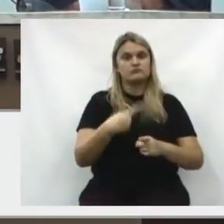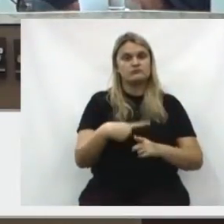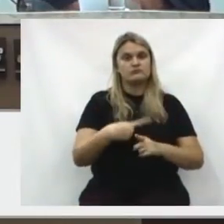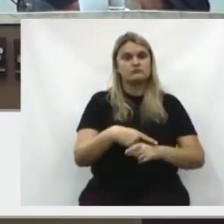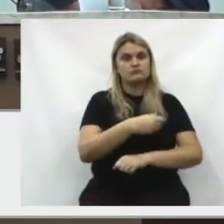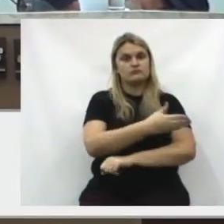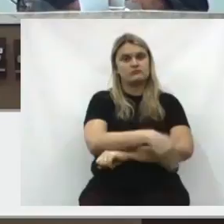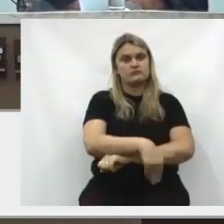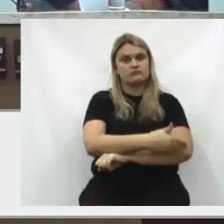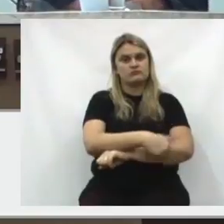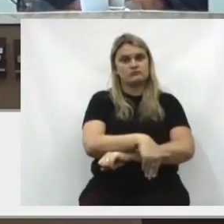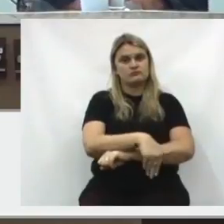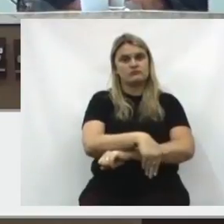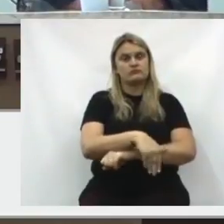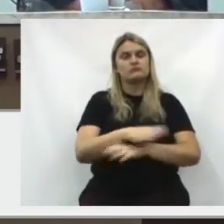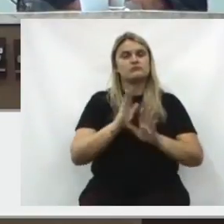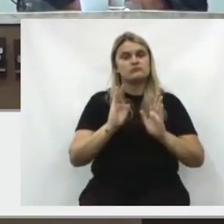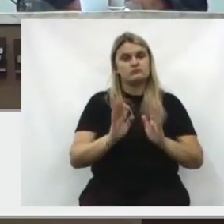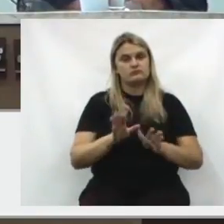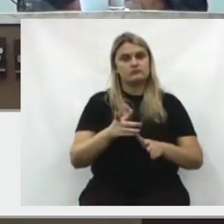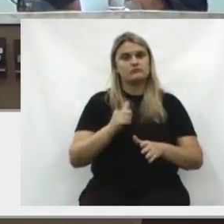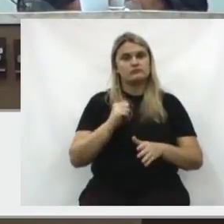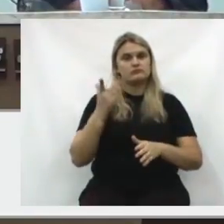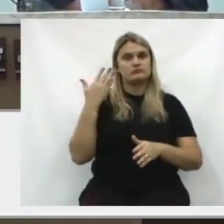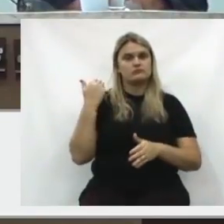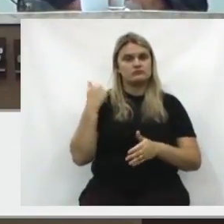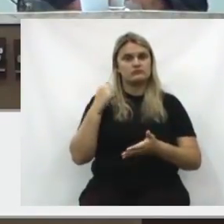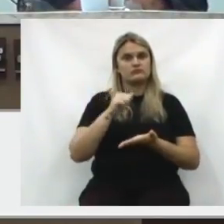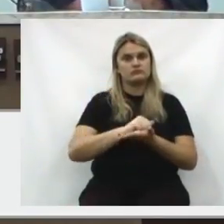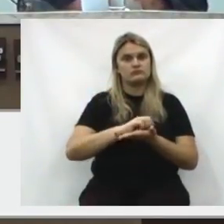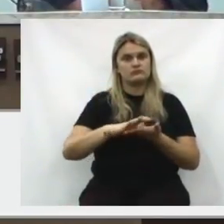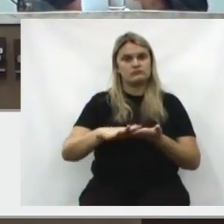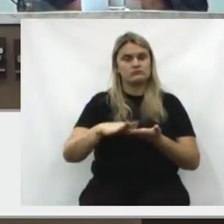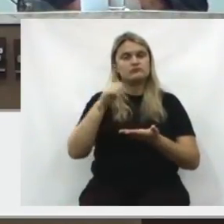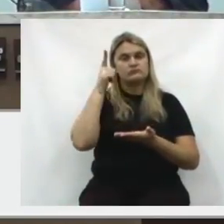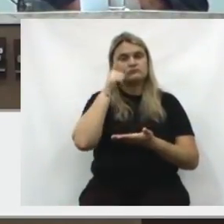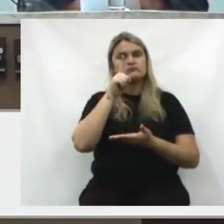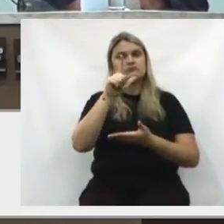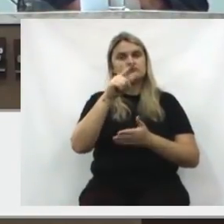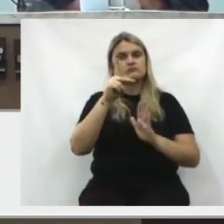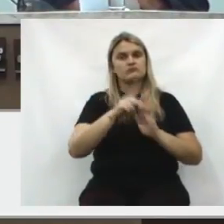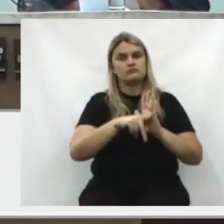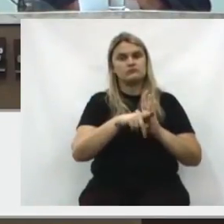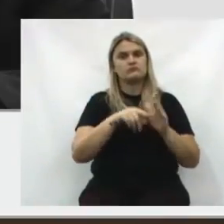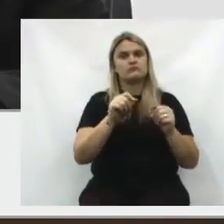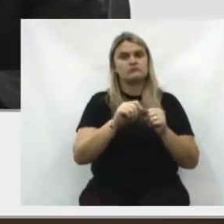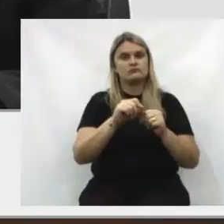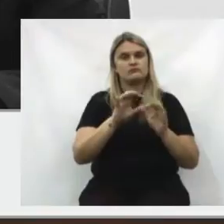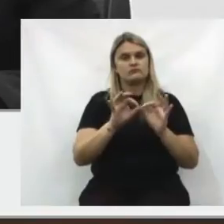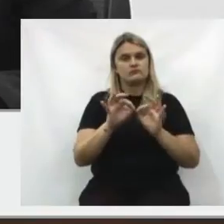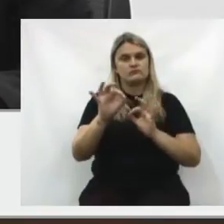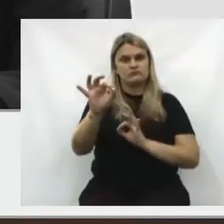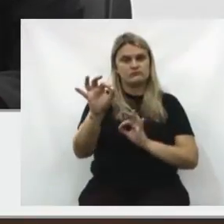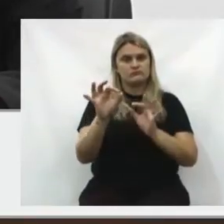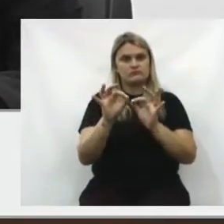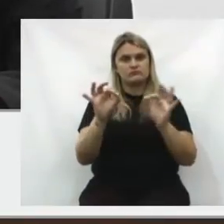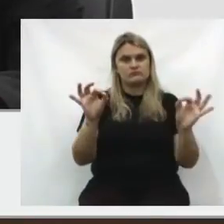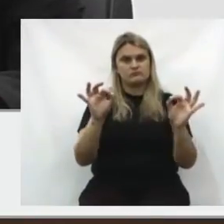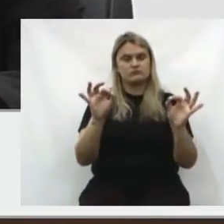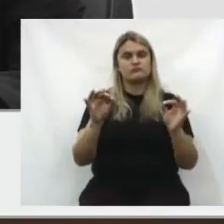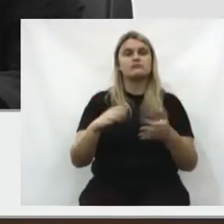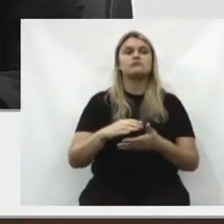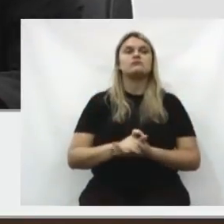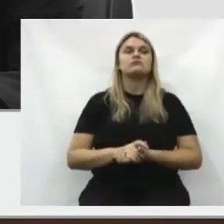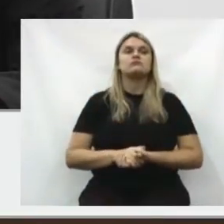projeto, porque essa rua, ela já havia sido contemplada com o projeto, né, feita inclusive a